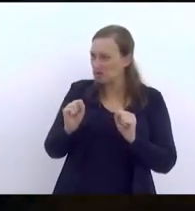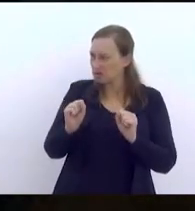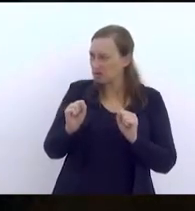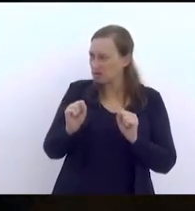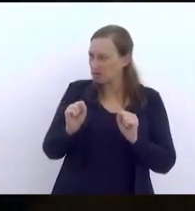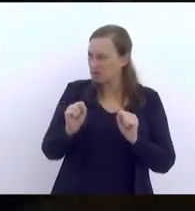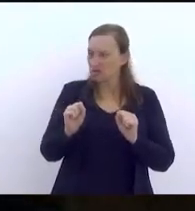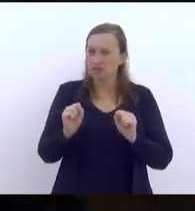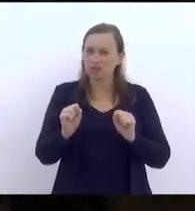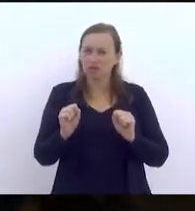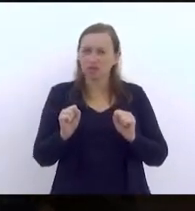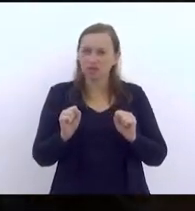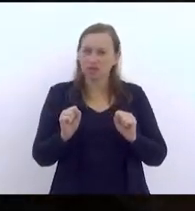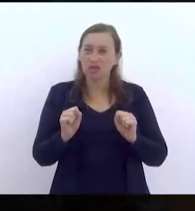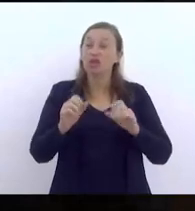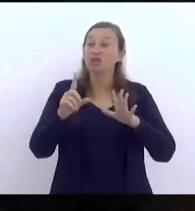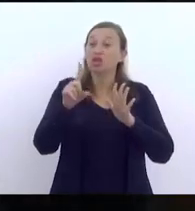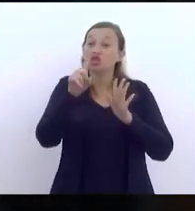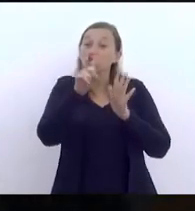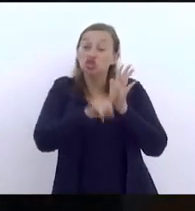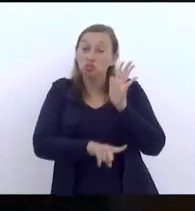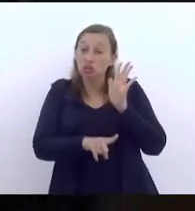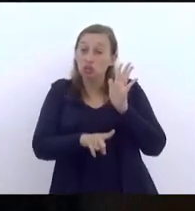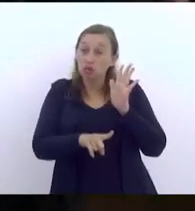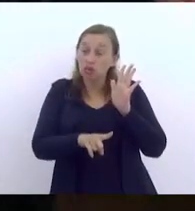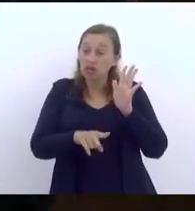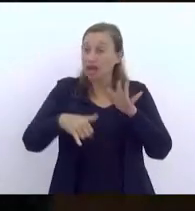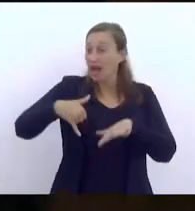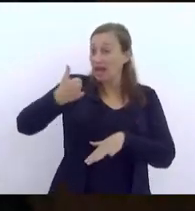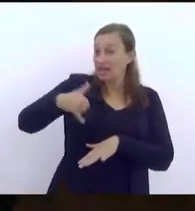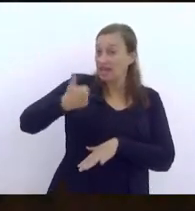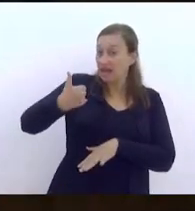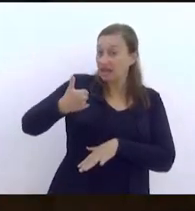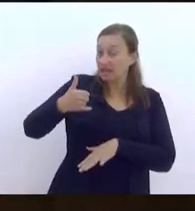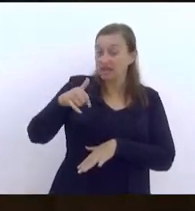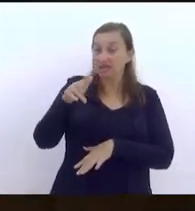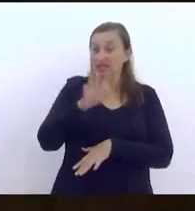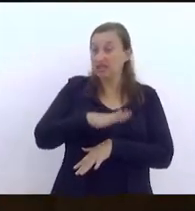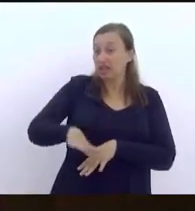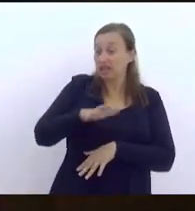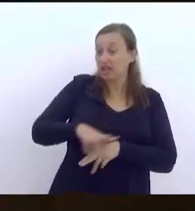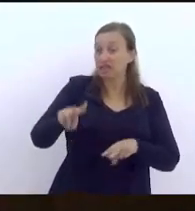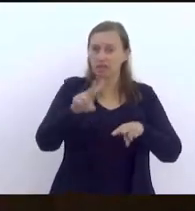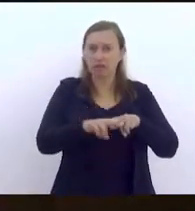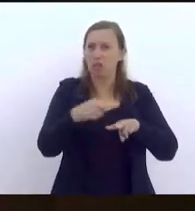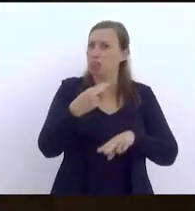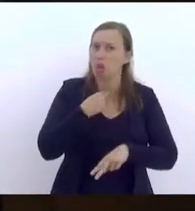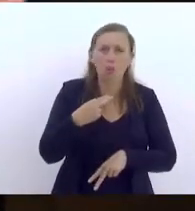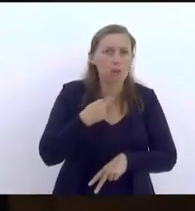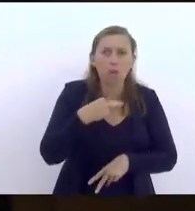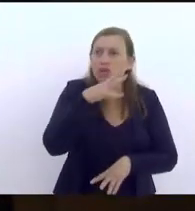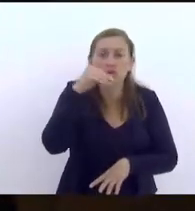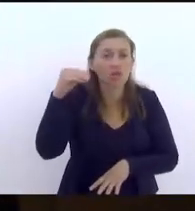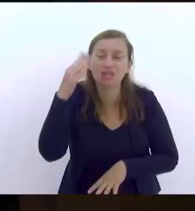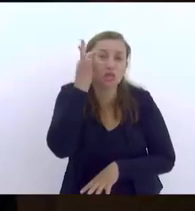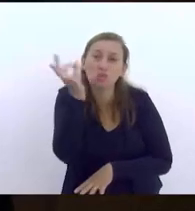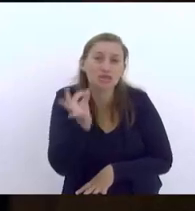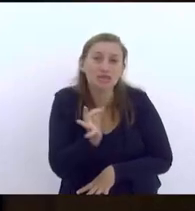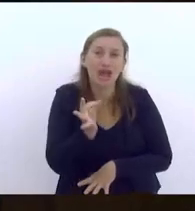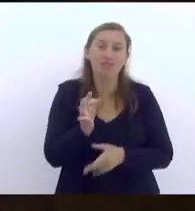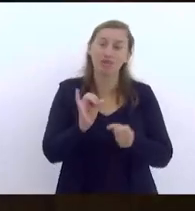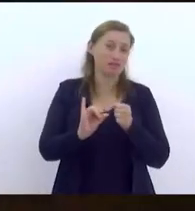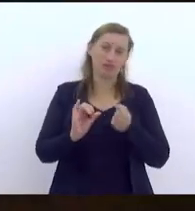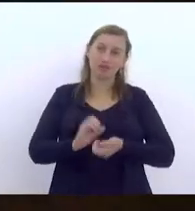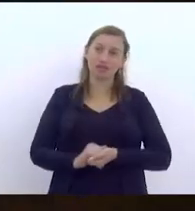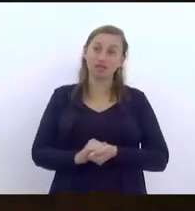Quer dizer, reduzir a maioridade penal não pode. Porque, nossa, os adolescentes não sabem o que eles estão